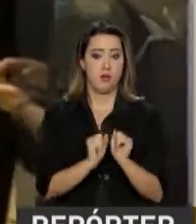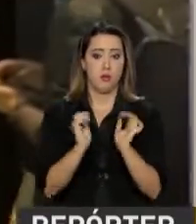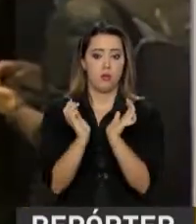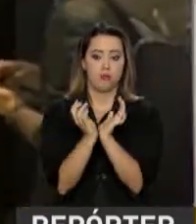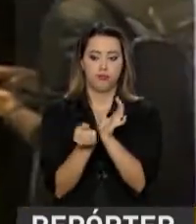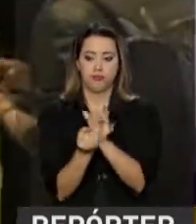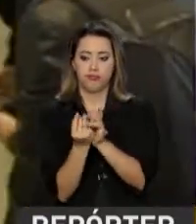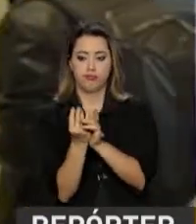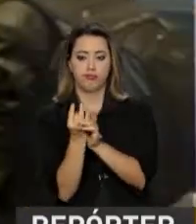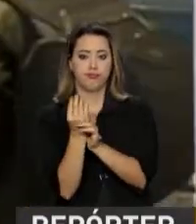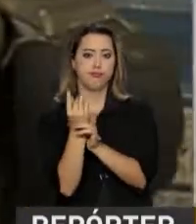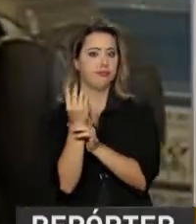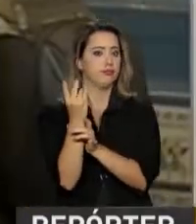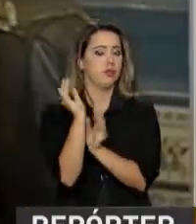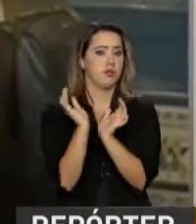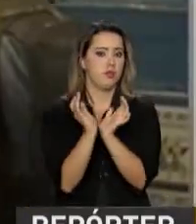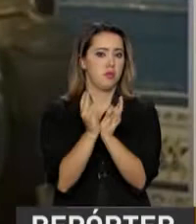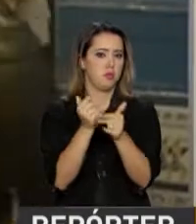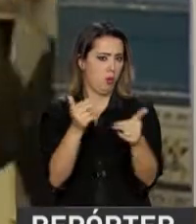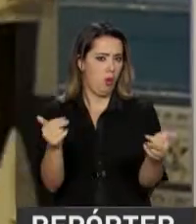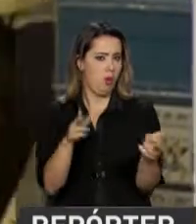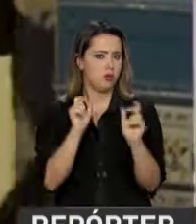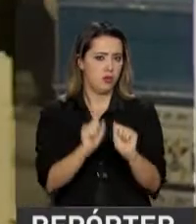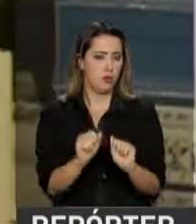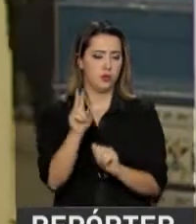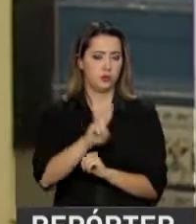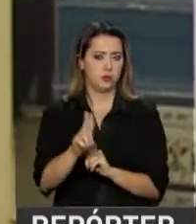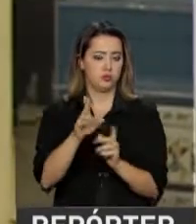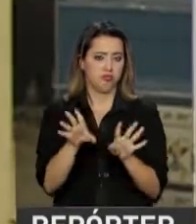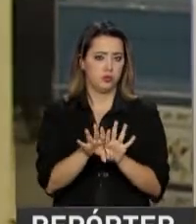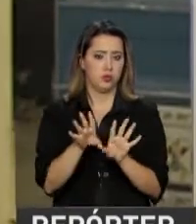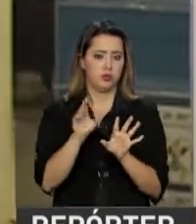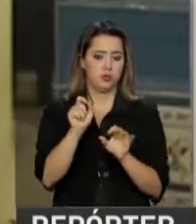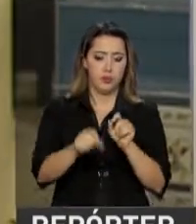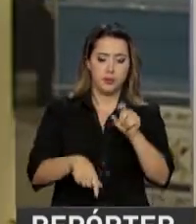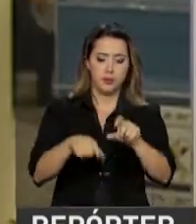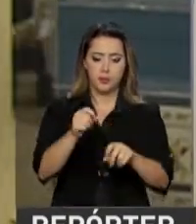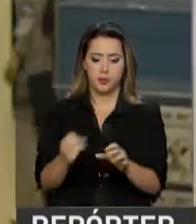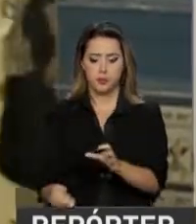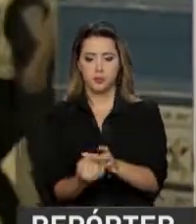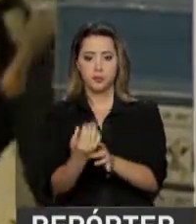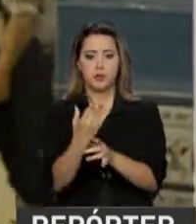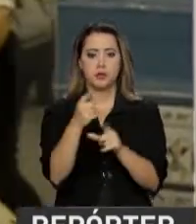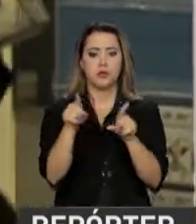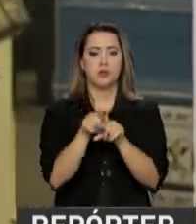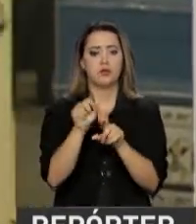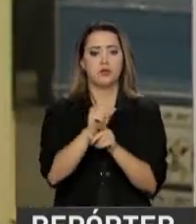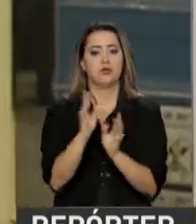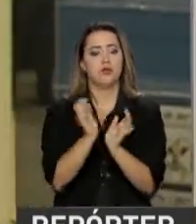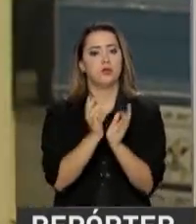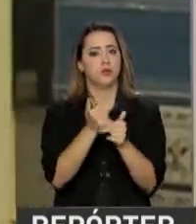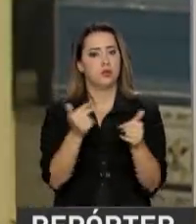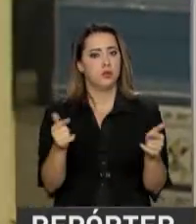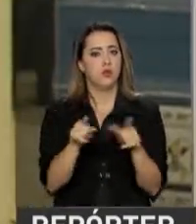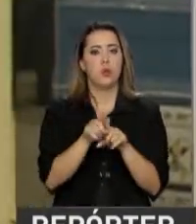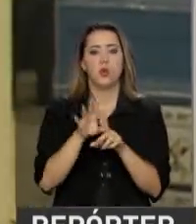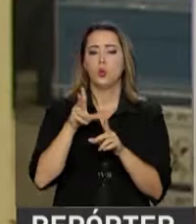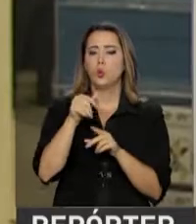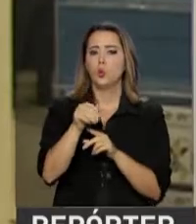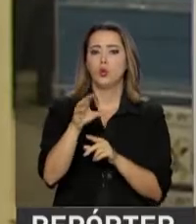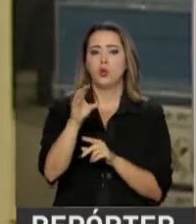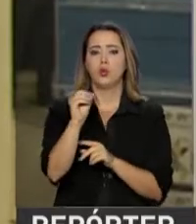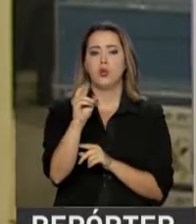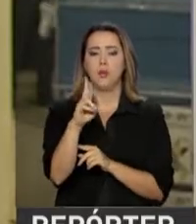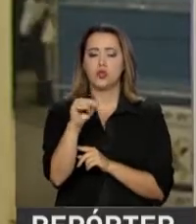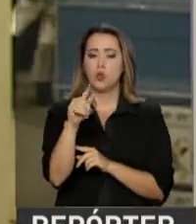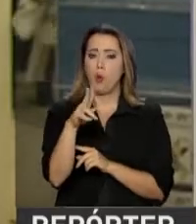ea partir daí pode cultivar de maneira automática prática e saudável veja time totalmente orgânicos livres